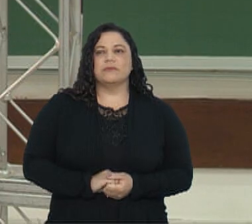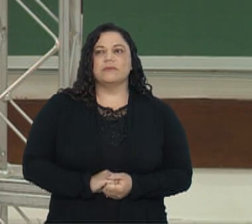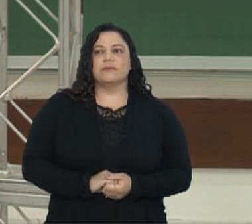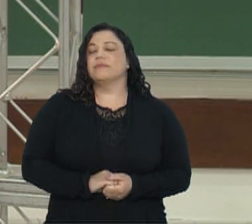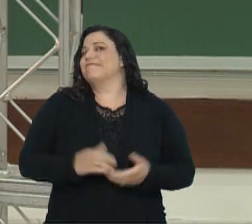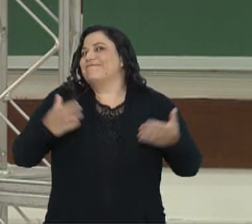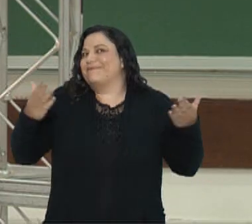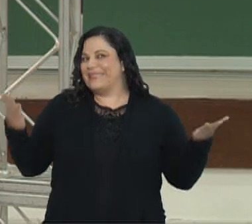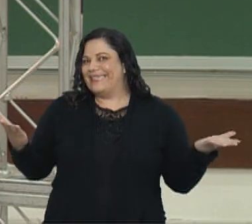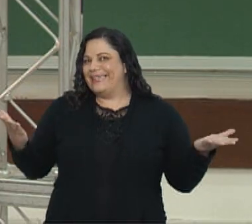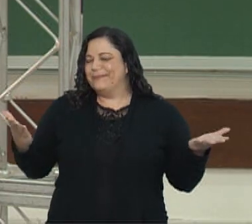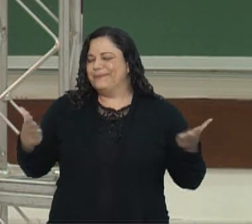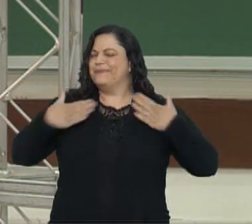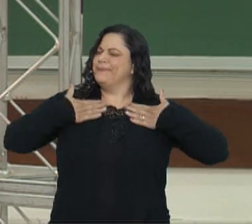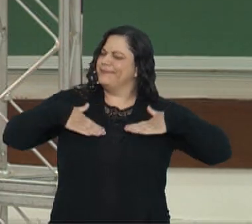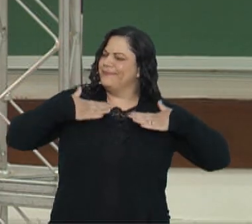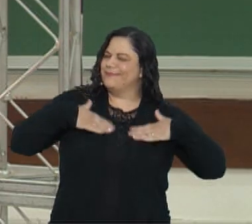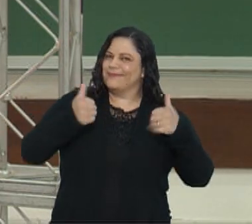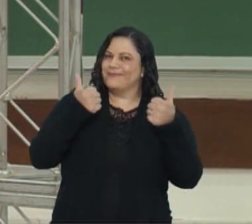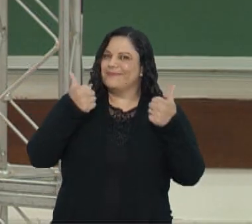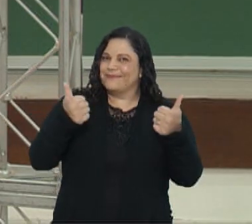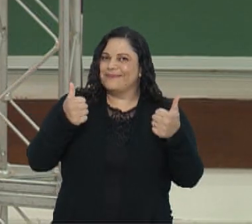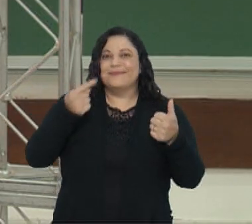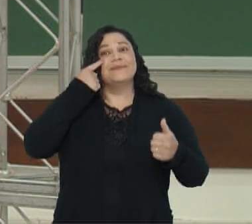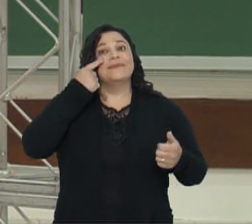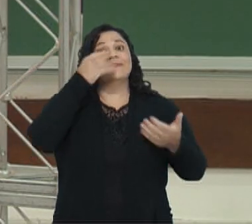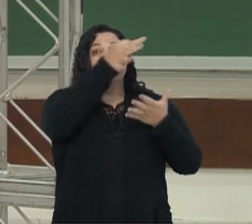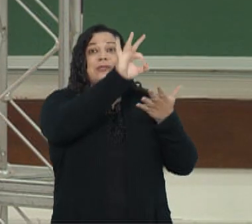E aí, pessoal, tudo tranquilinho? Vamos lá, então?